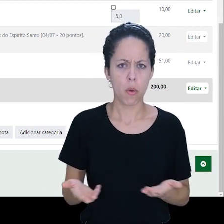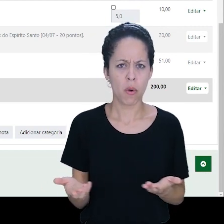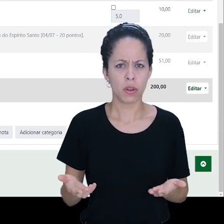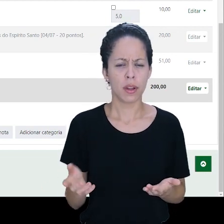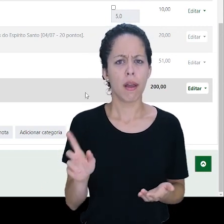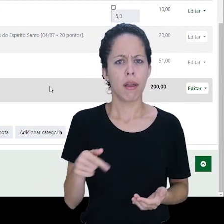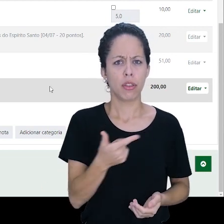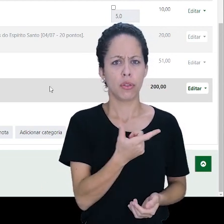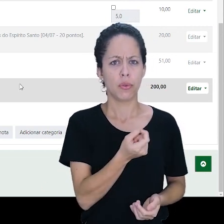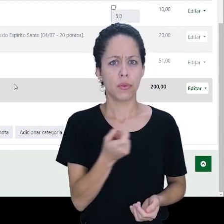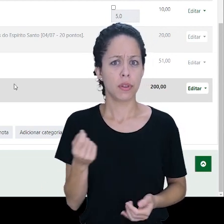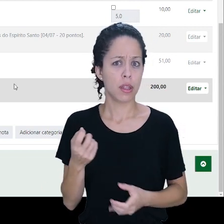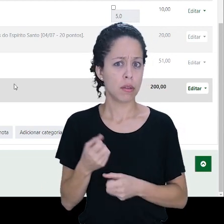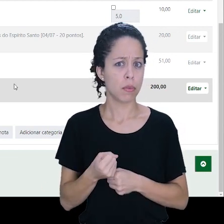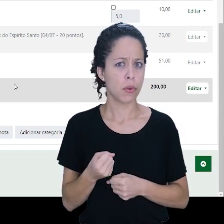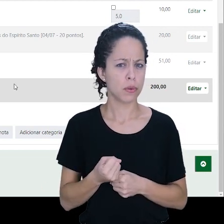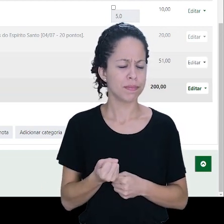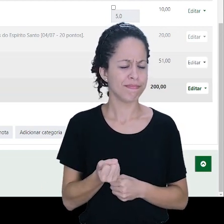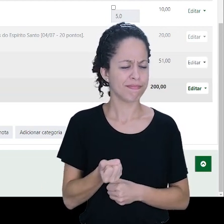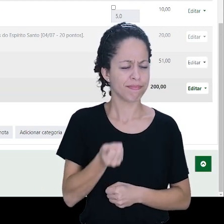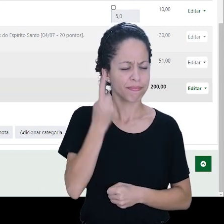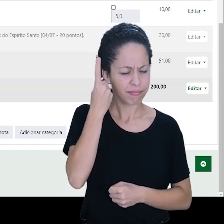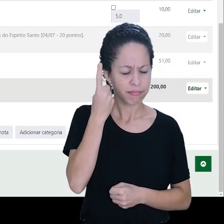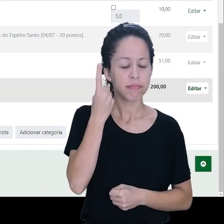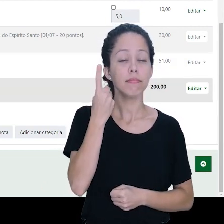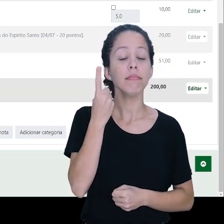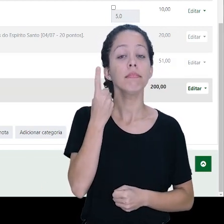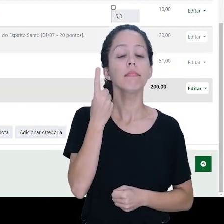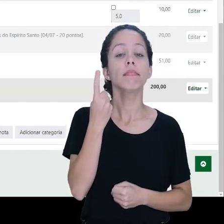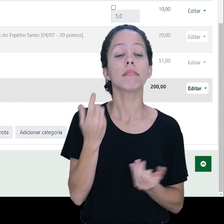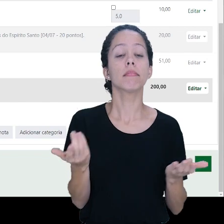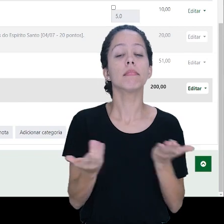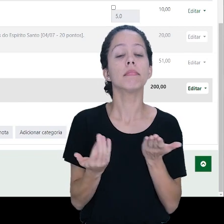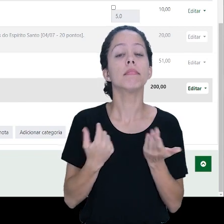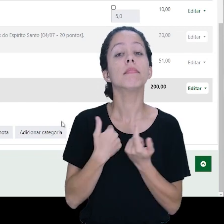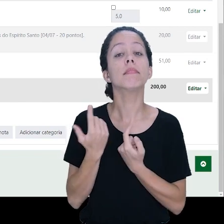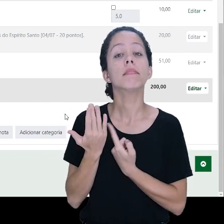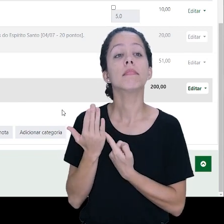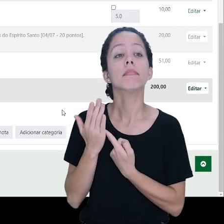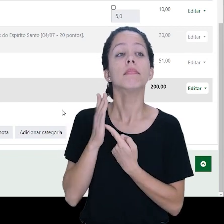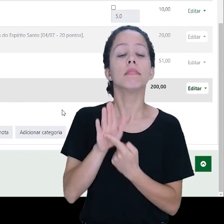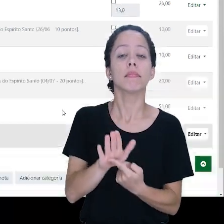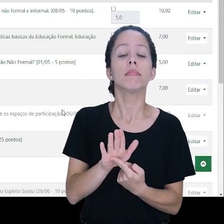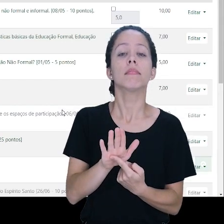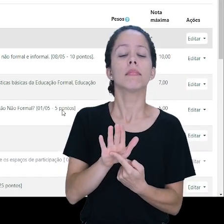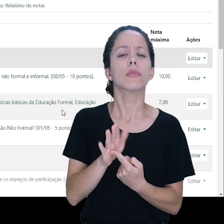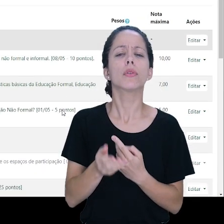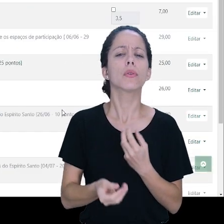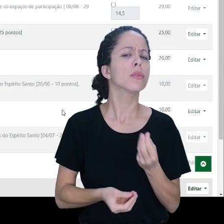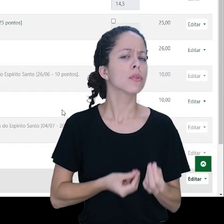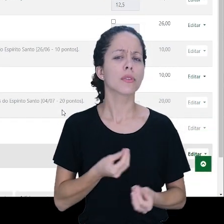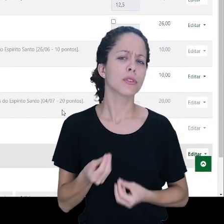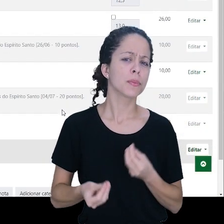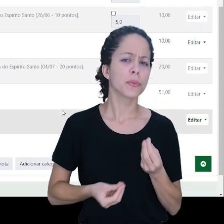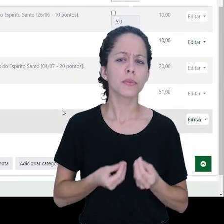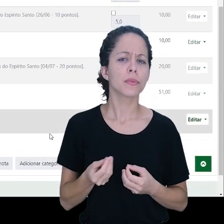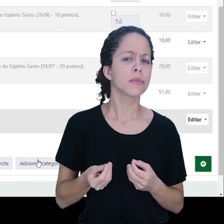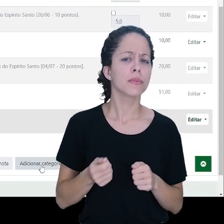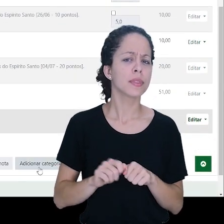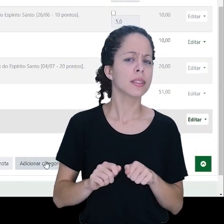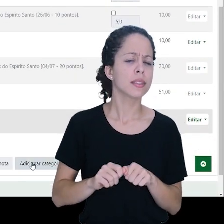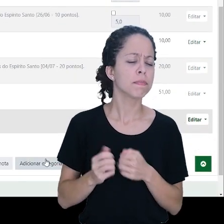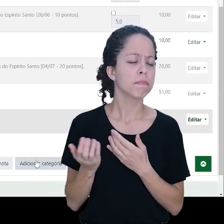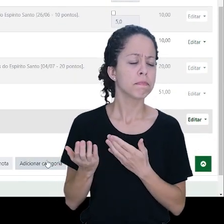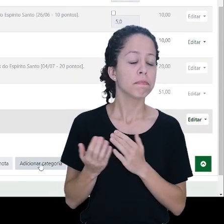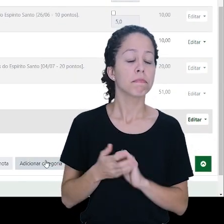correto Então vamos lá que eu quero mostrar para você como fazer isso aqui o que que é que a gente vai usar aqui no livro de notas